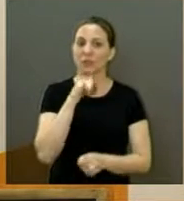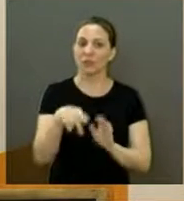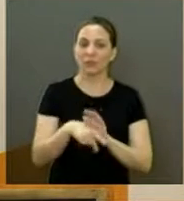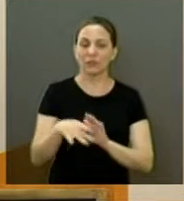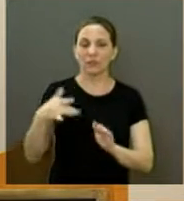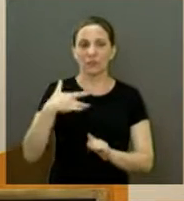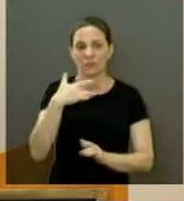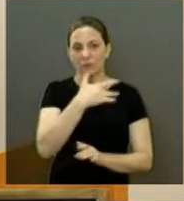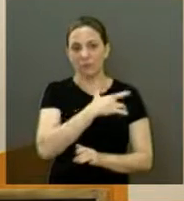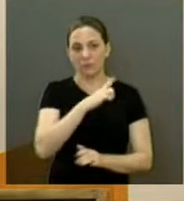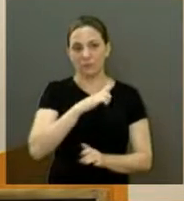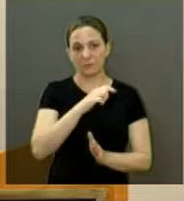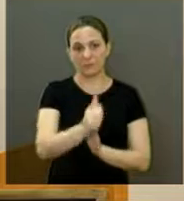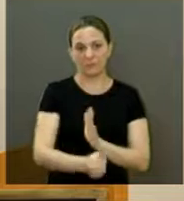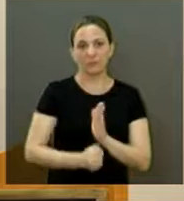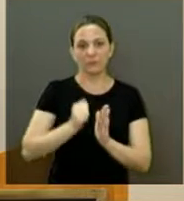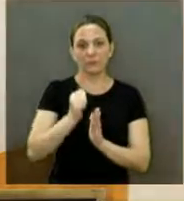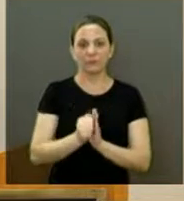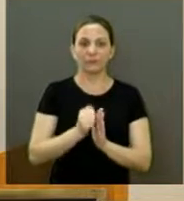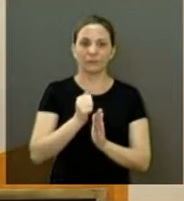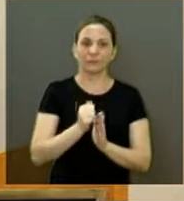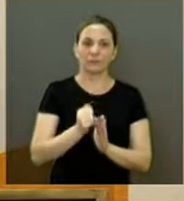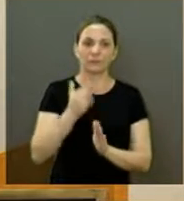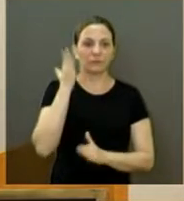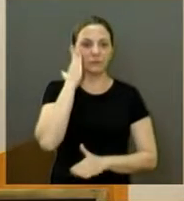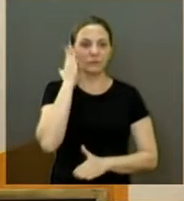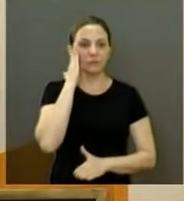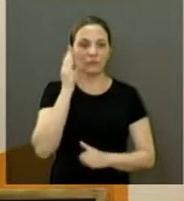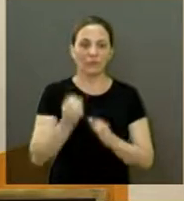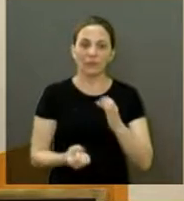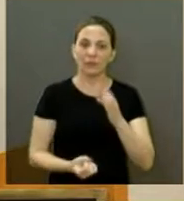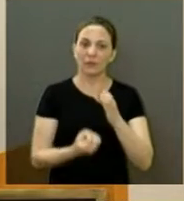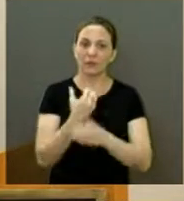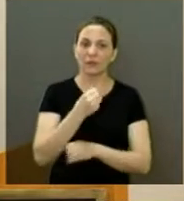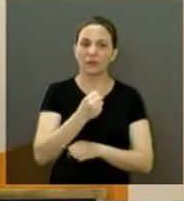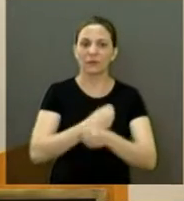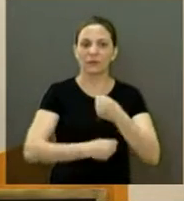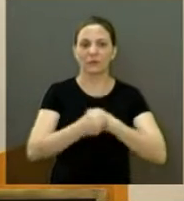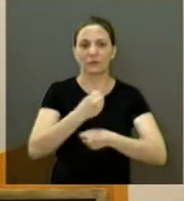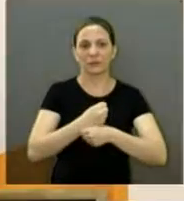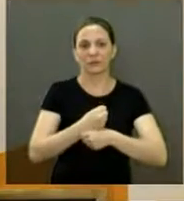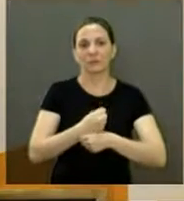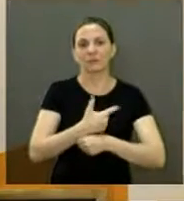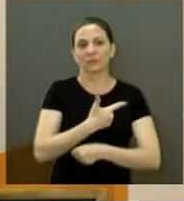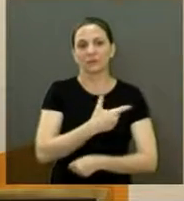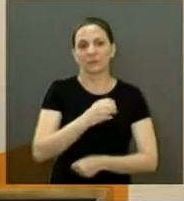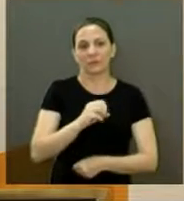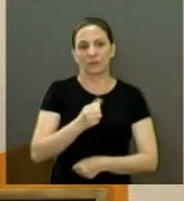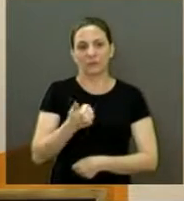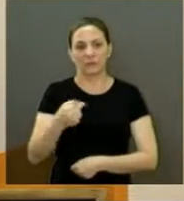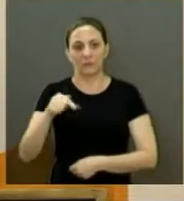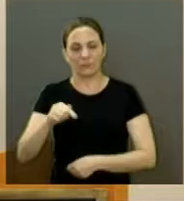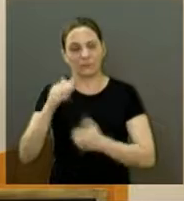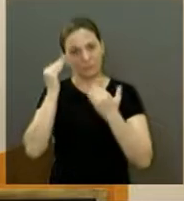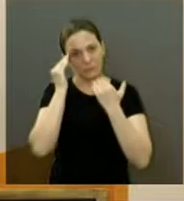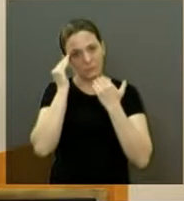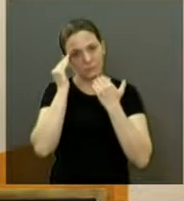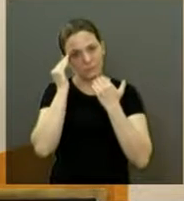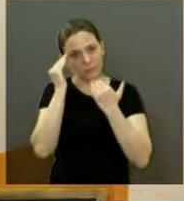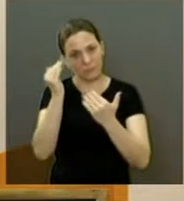saúde que nós temos em araraquara e a gente sabe que inaugurou o ano passado foi o governo passado só tem que agradecer